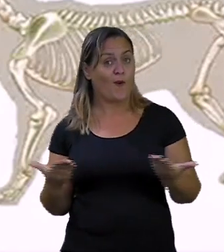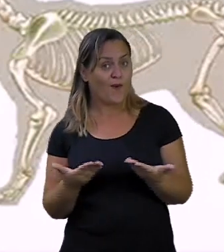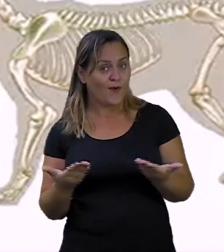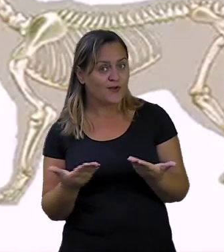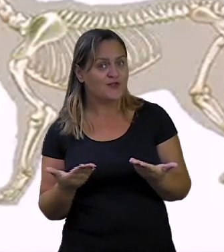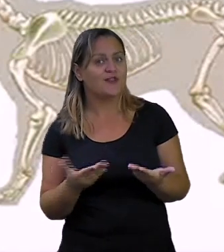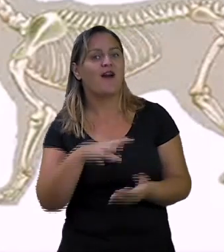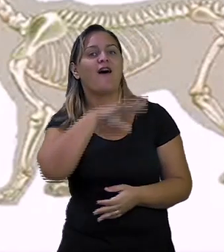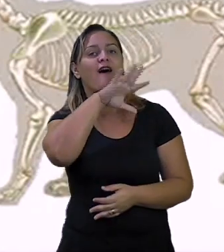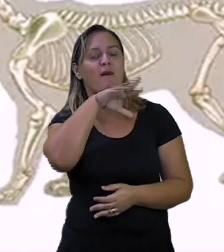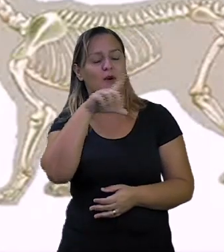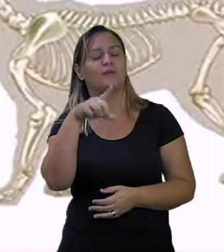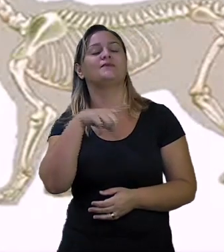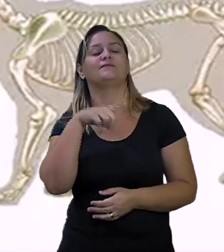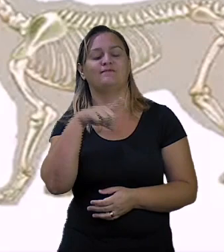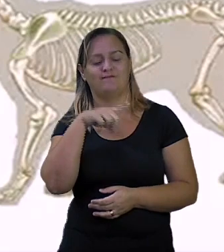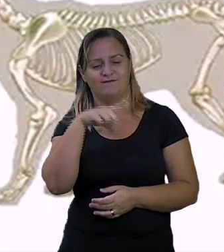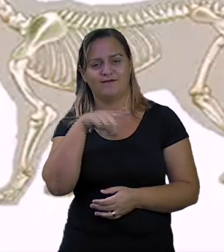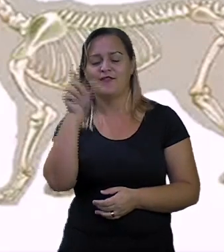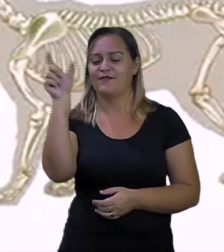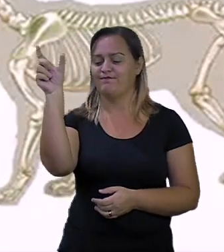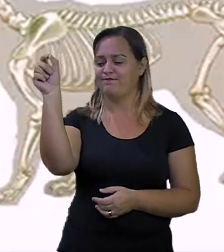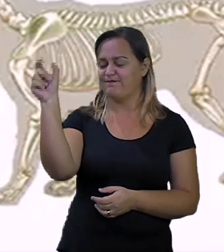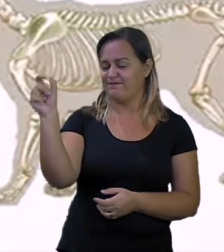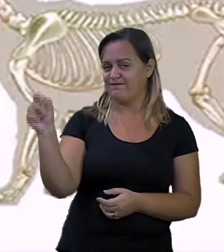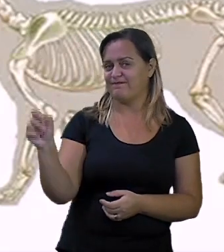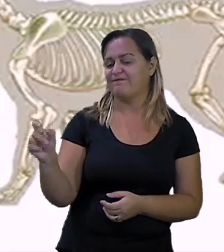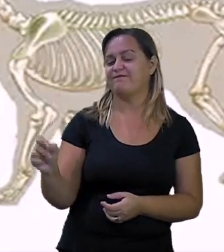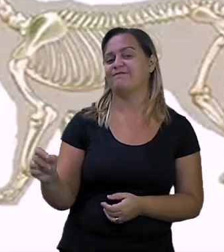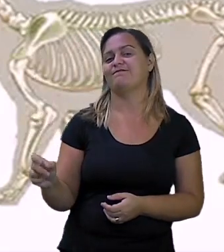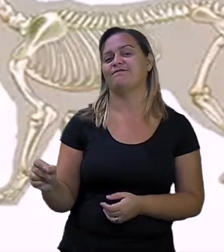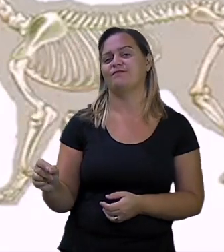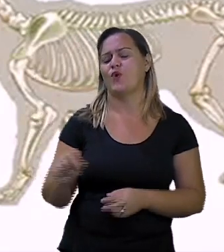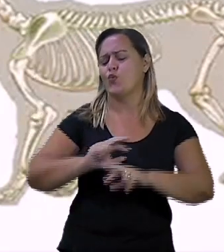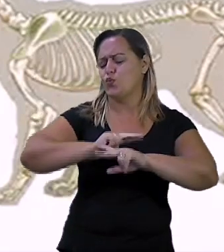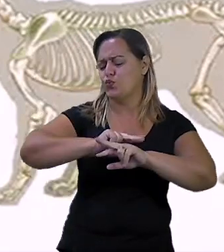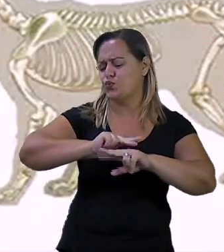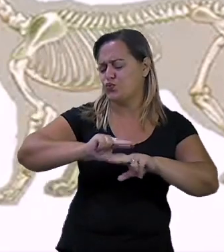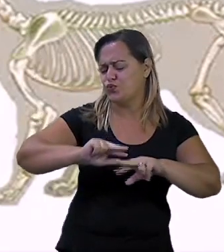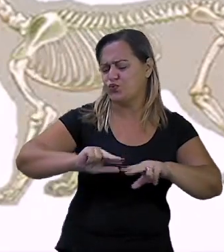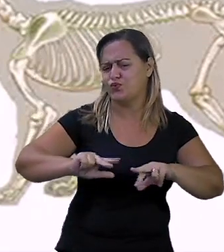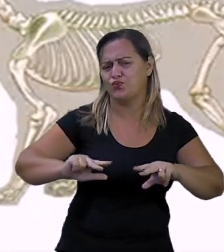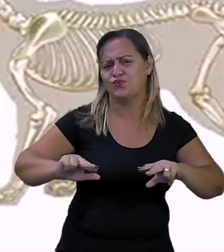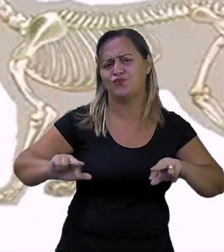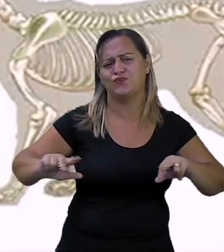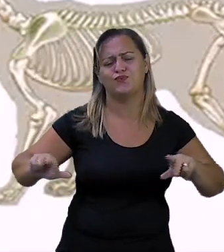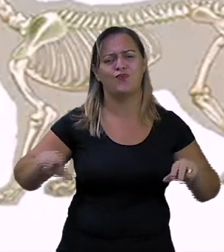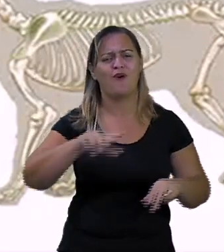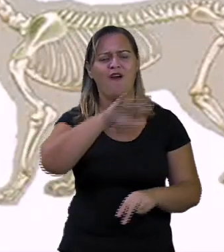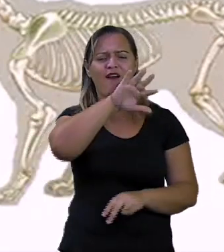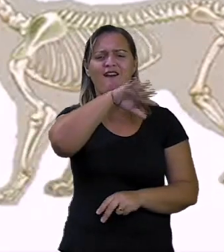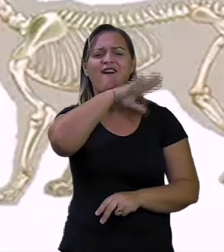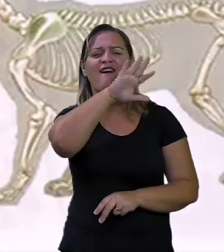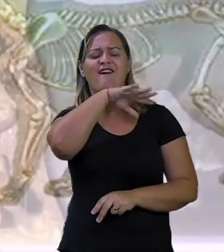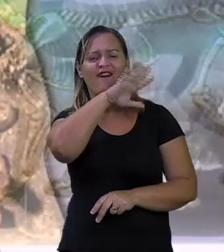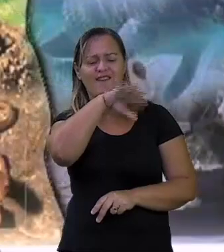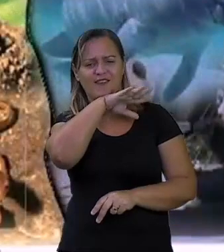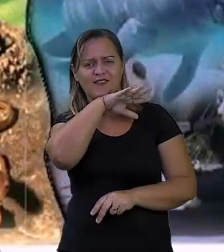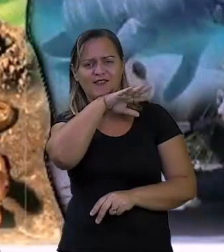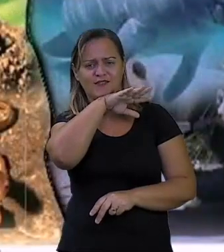classes já dizer cidade que estão é estes seres vertebrados